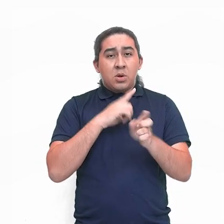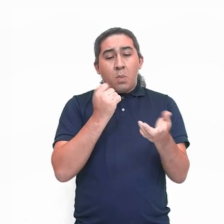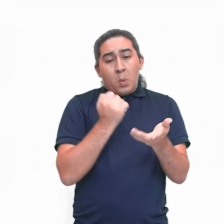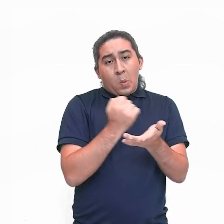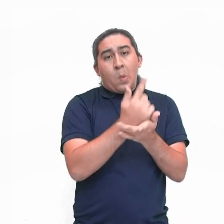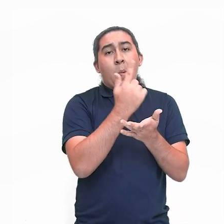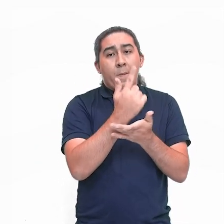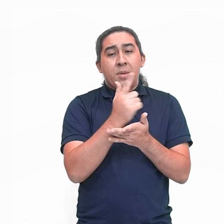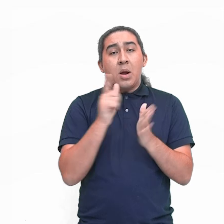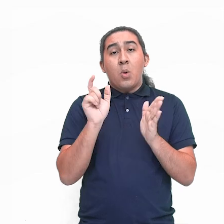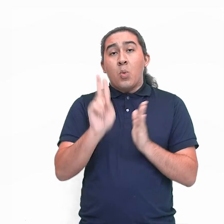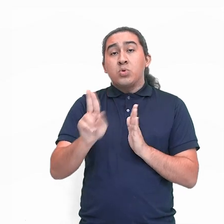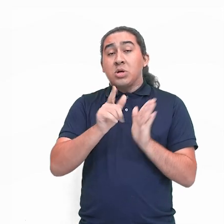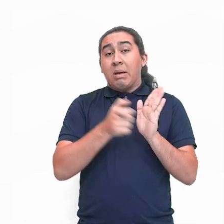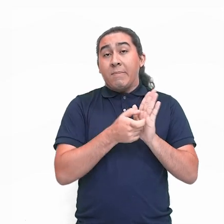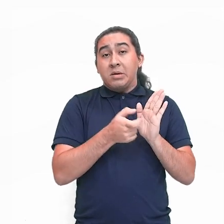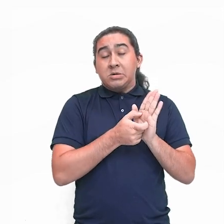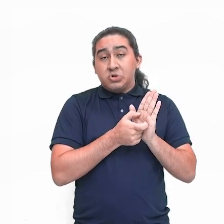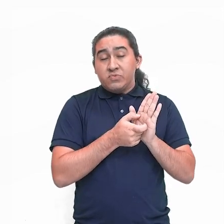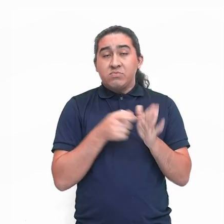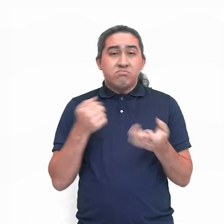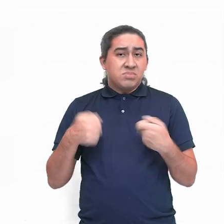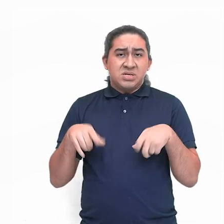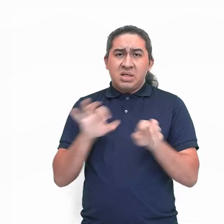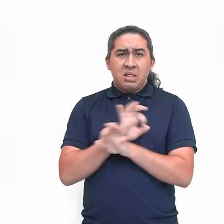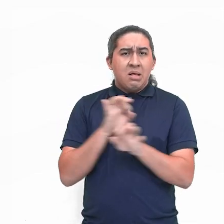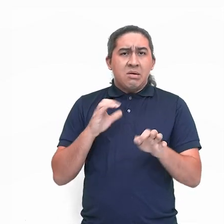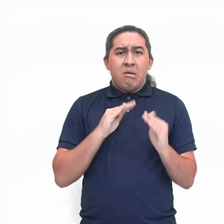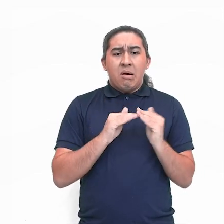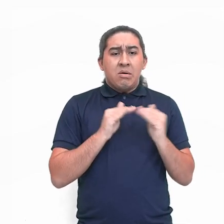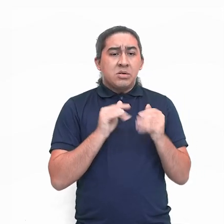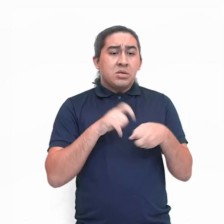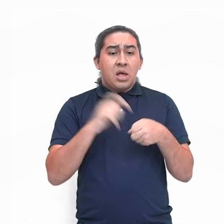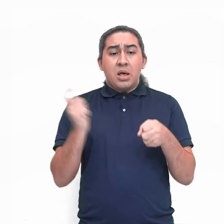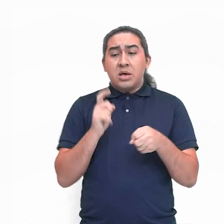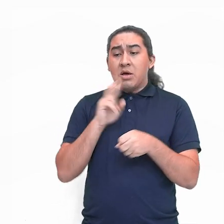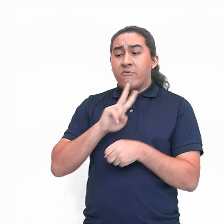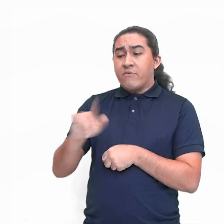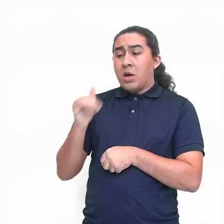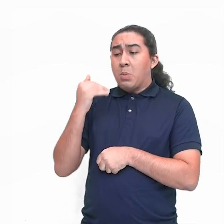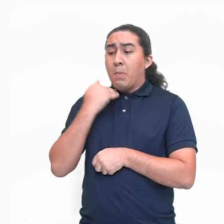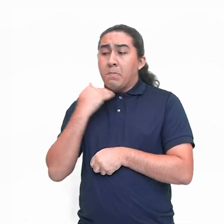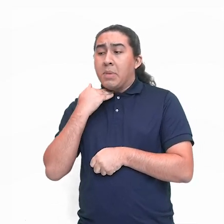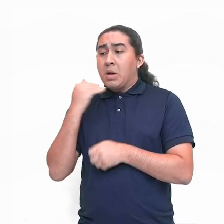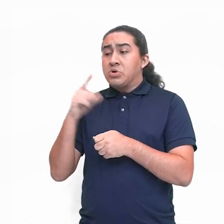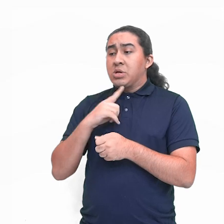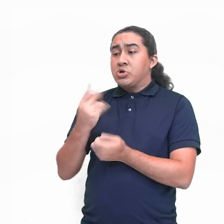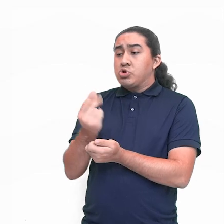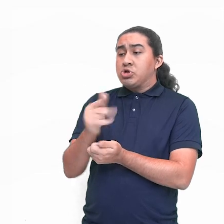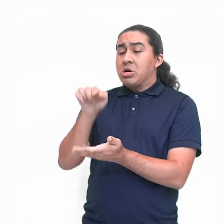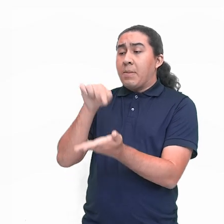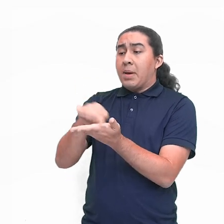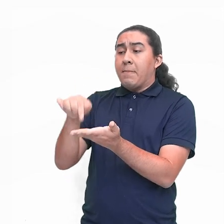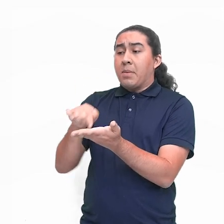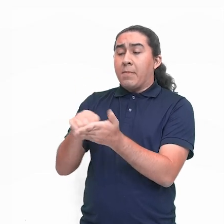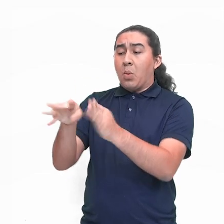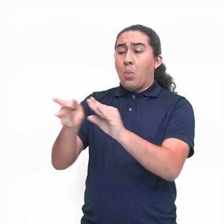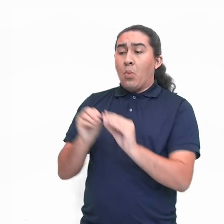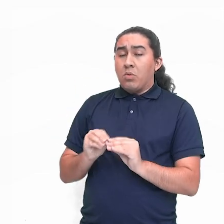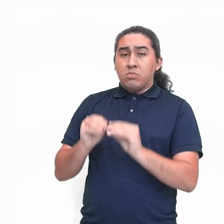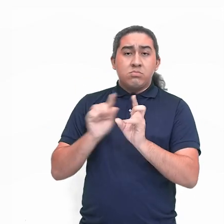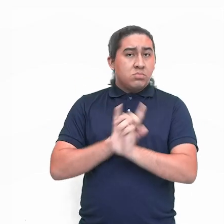de um aplicativo, sem precisar sair de casa. Então, isso traz, né, para o nosso cotidiano